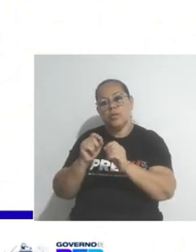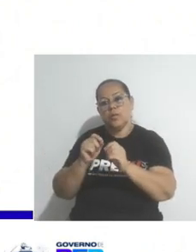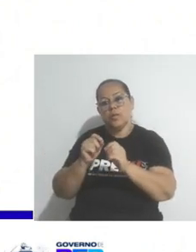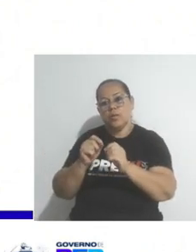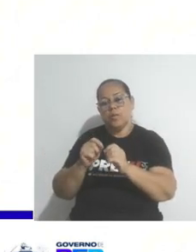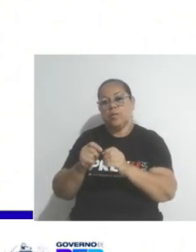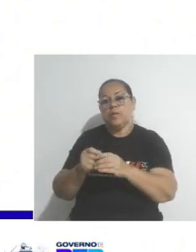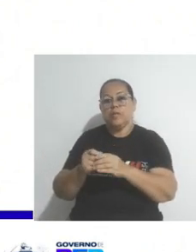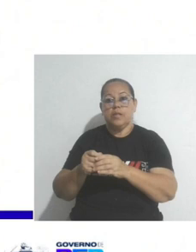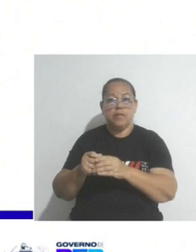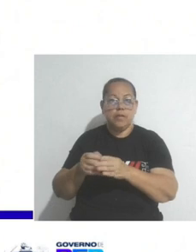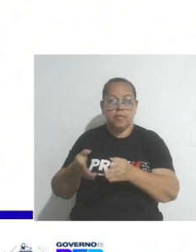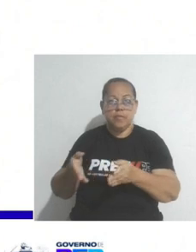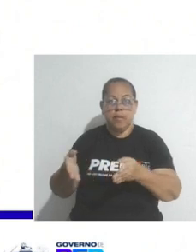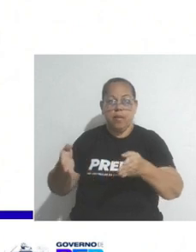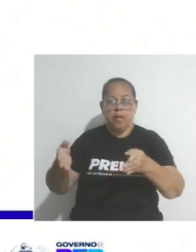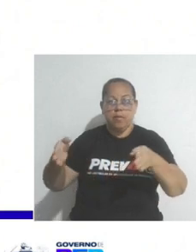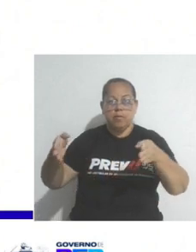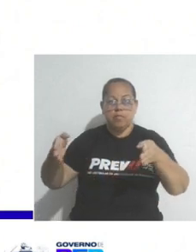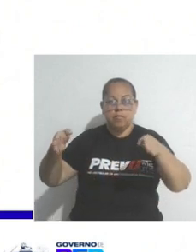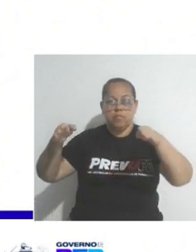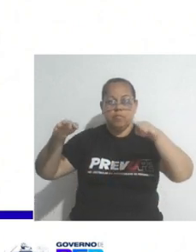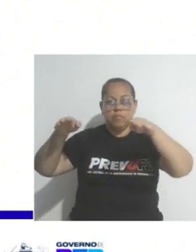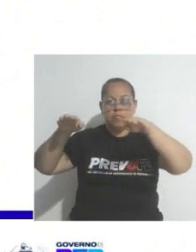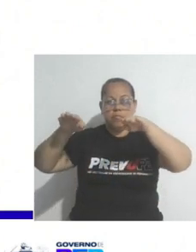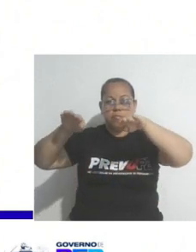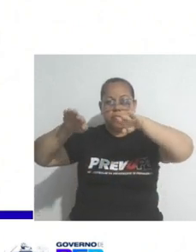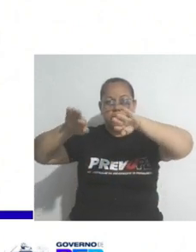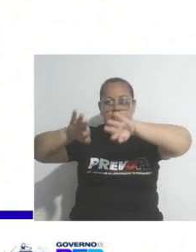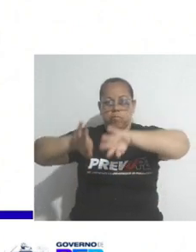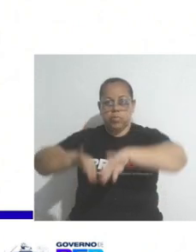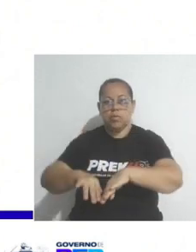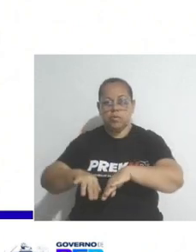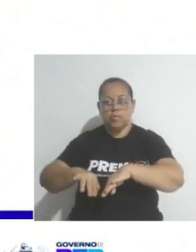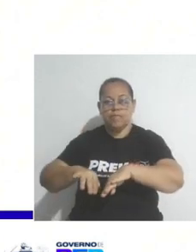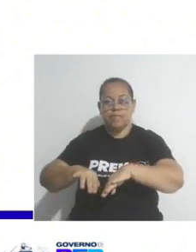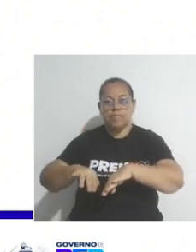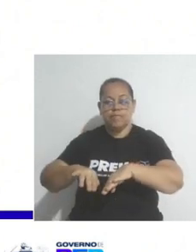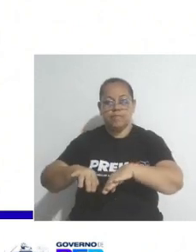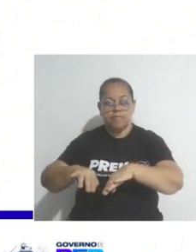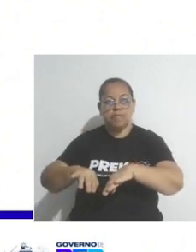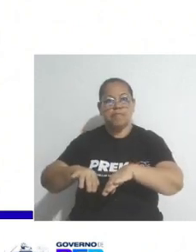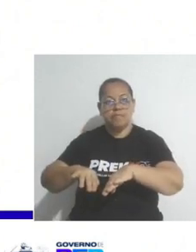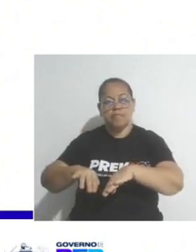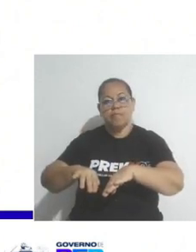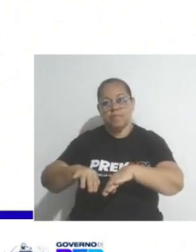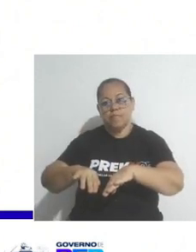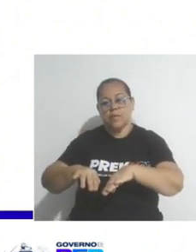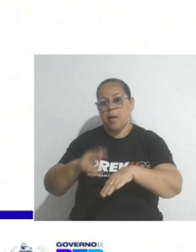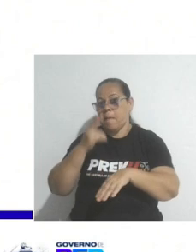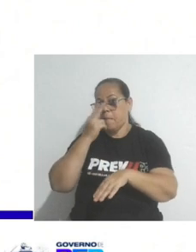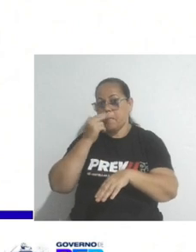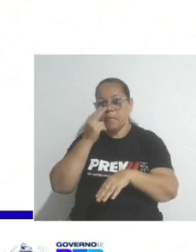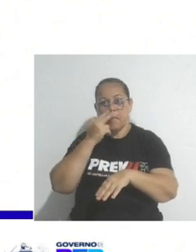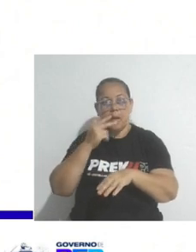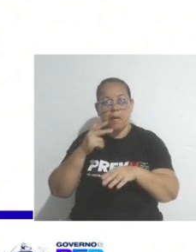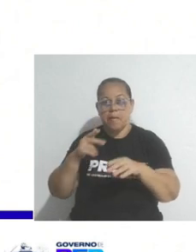abatimento de blocos na superfície desmoronando e chegando ao mesmo vazio ao